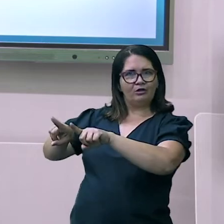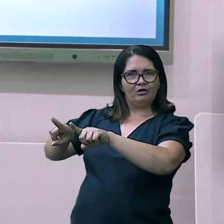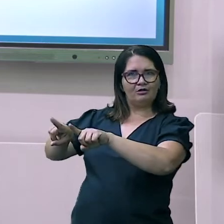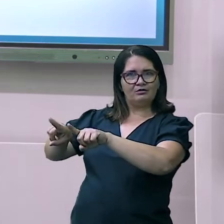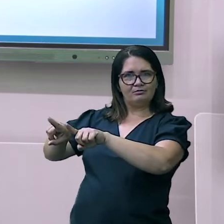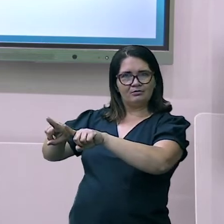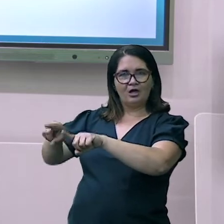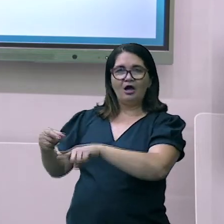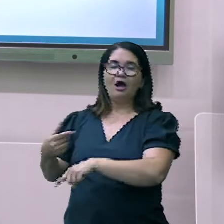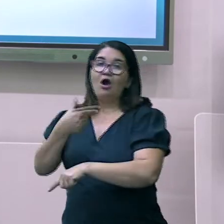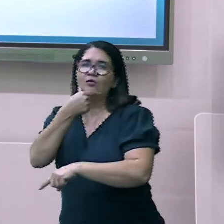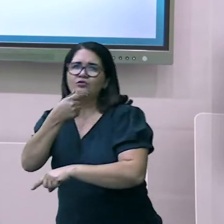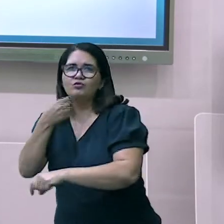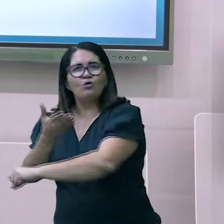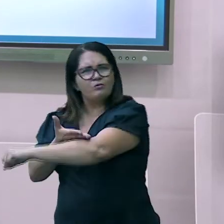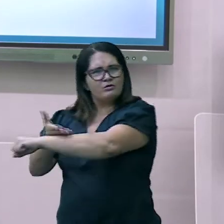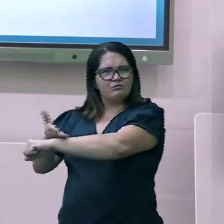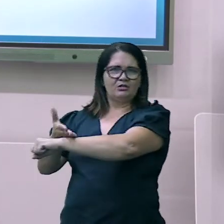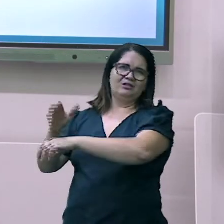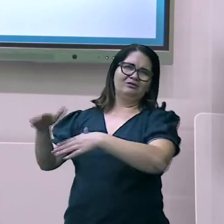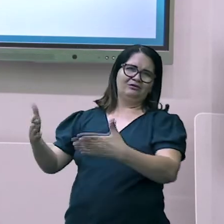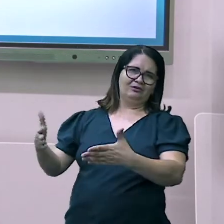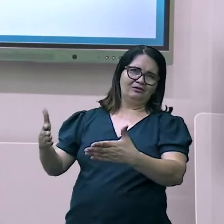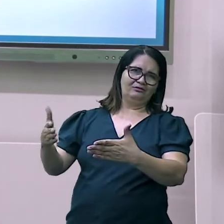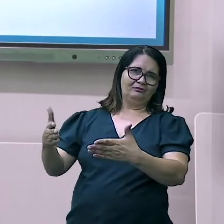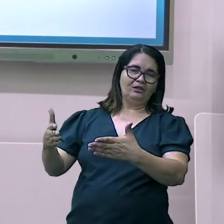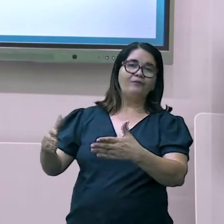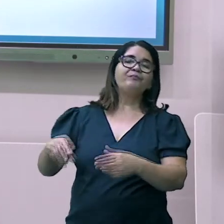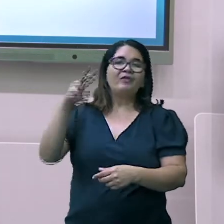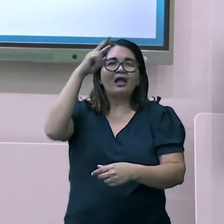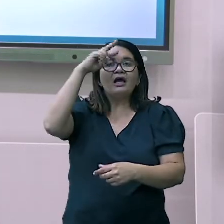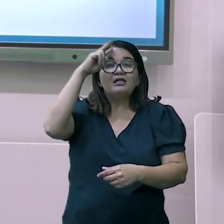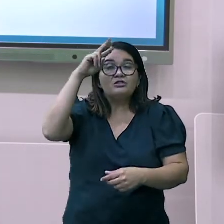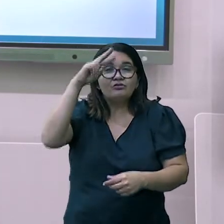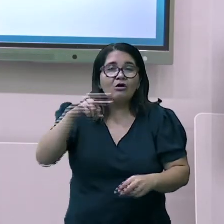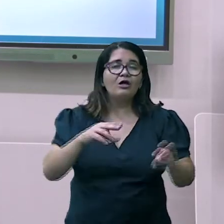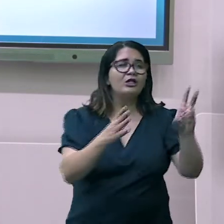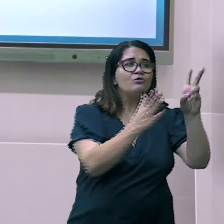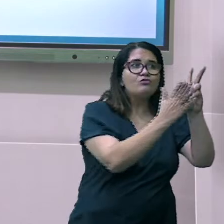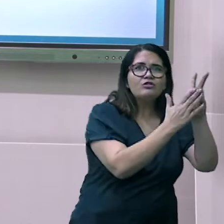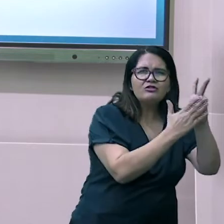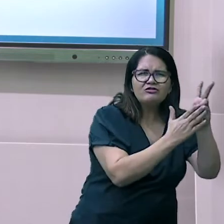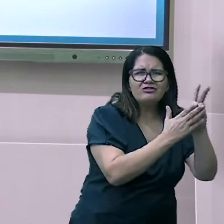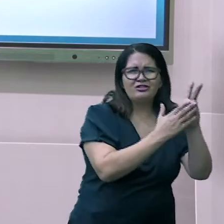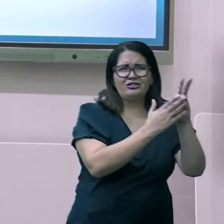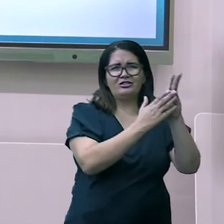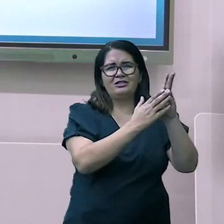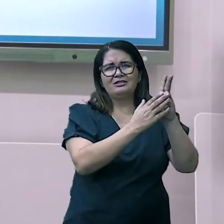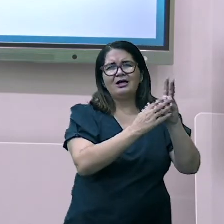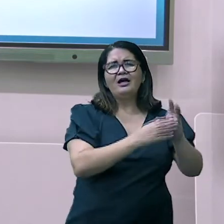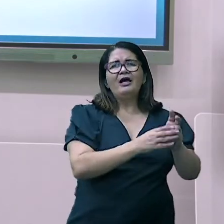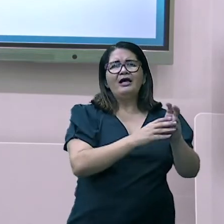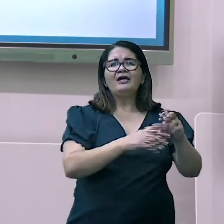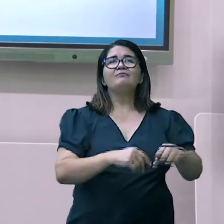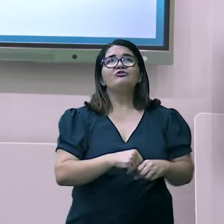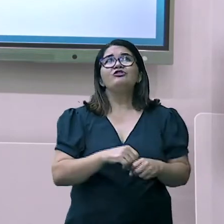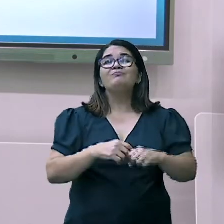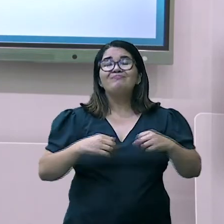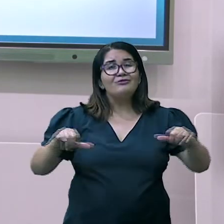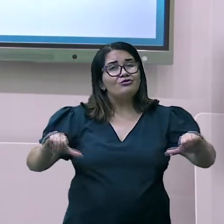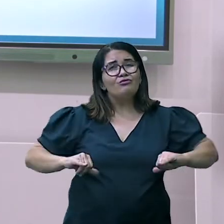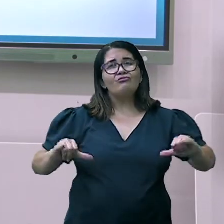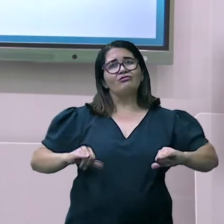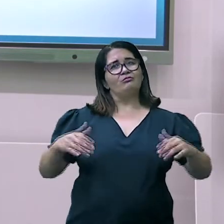os nativos dos seus locais de origem. E mesmo assim, sendo origem ali deles, eles tiveram que brigar